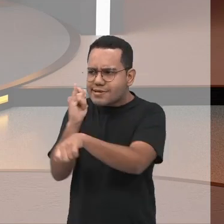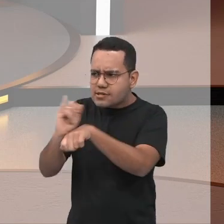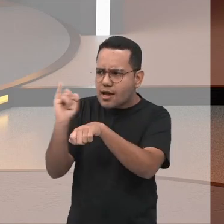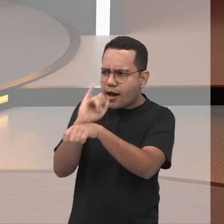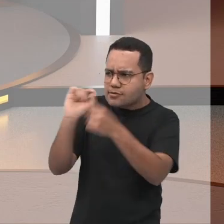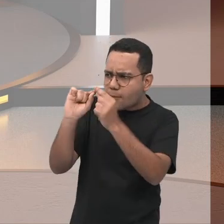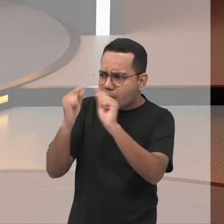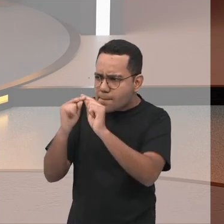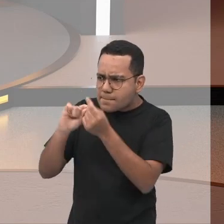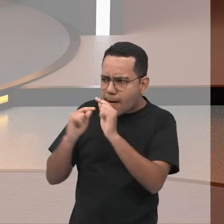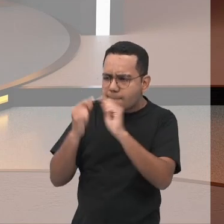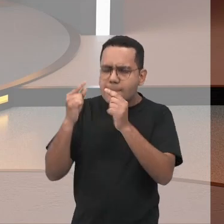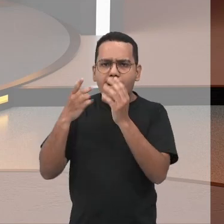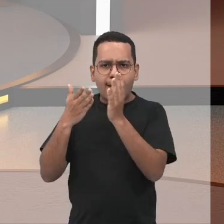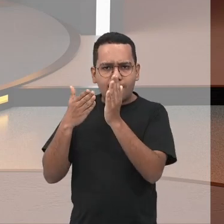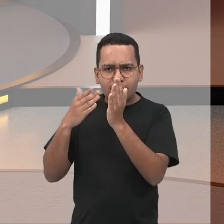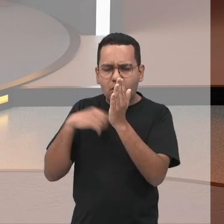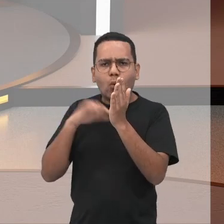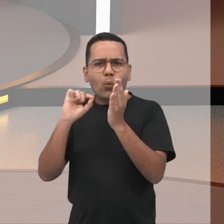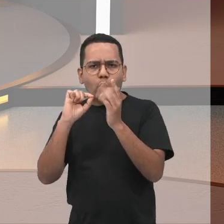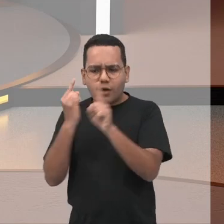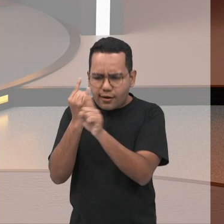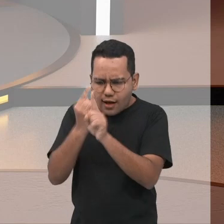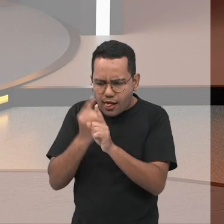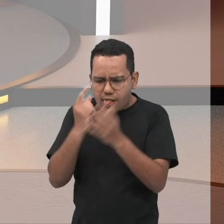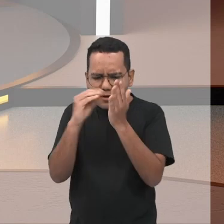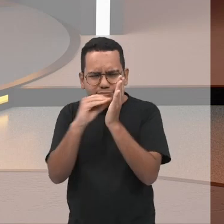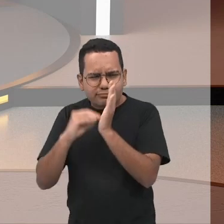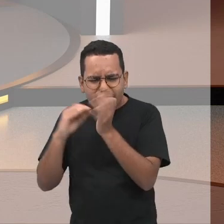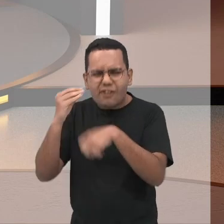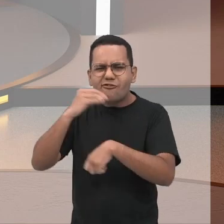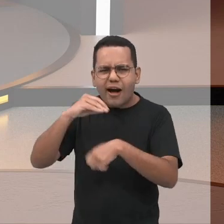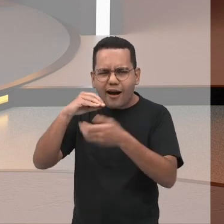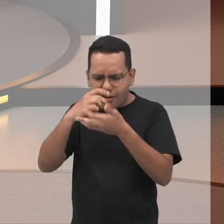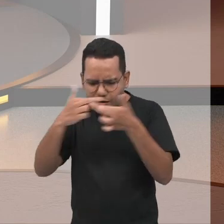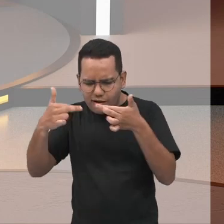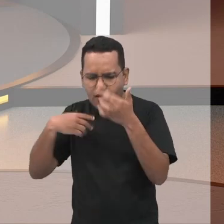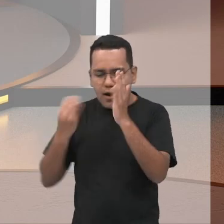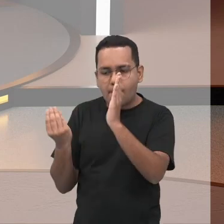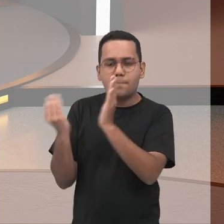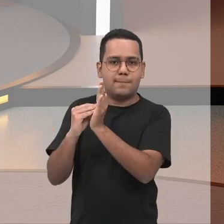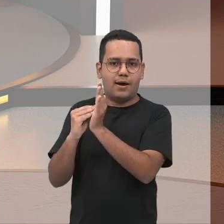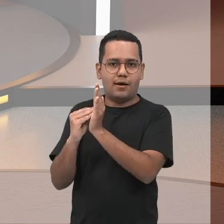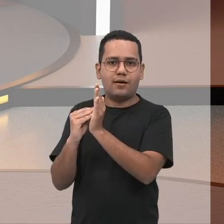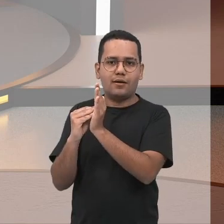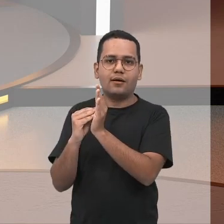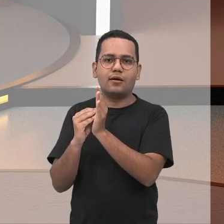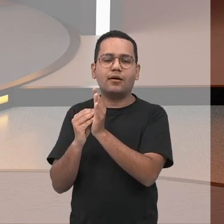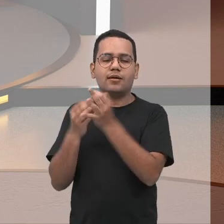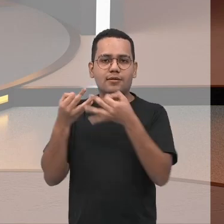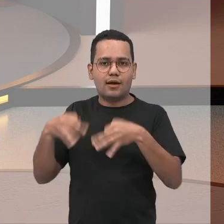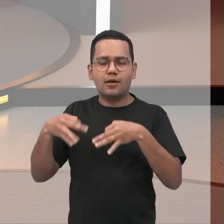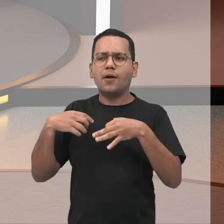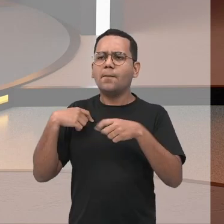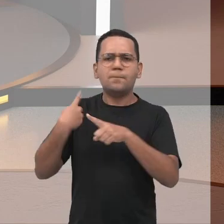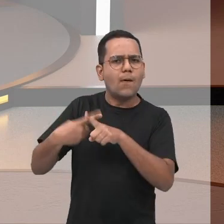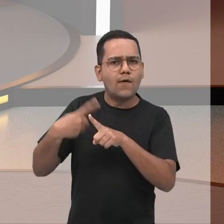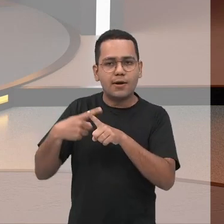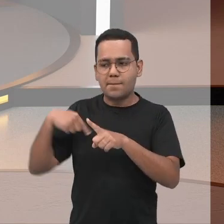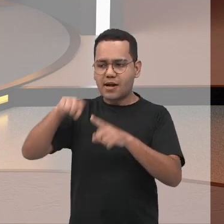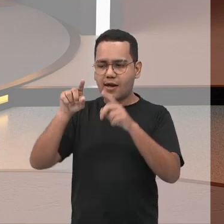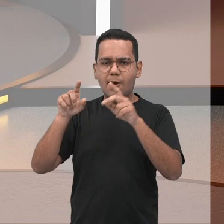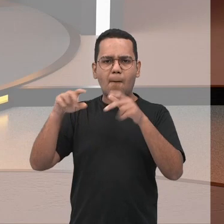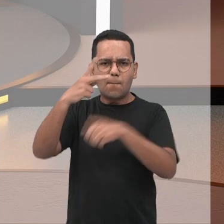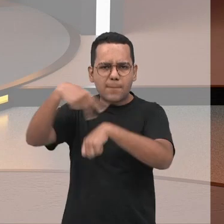Pedro no trono, tentando amenizar a situação do país, para ver se apaziguava o país